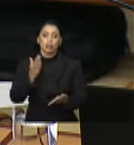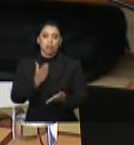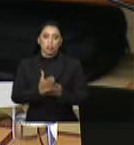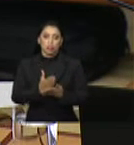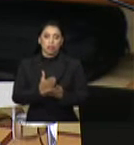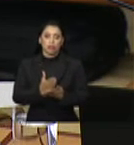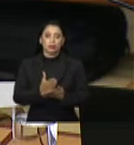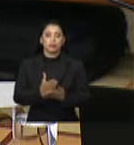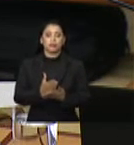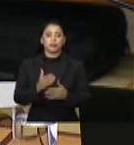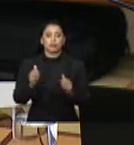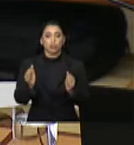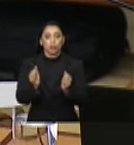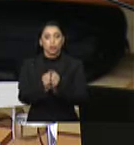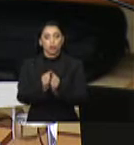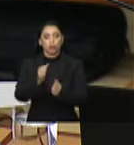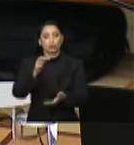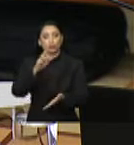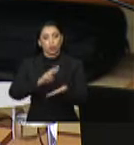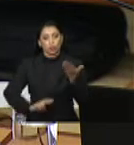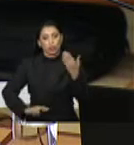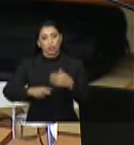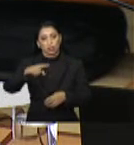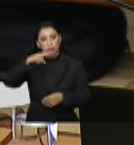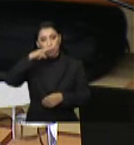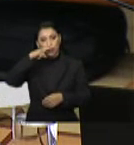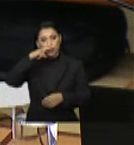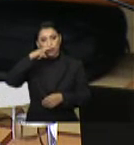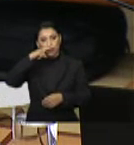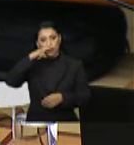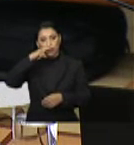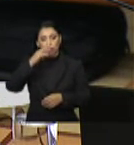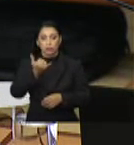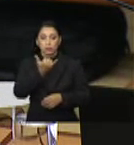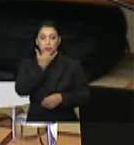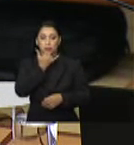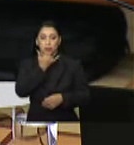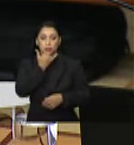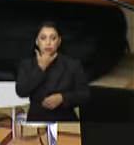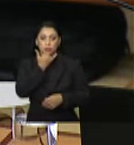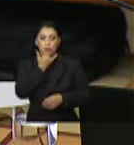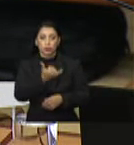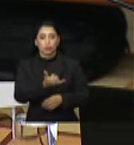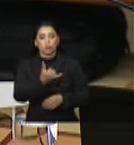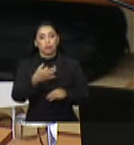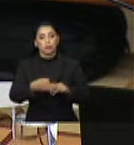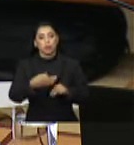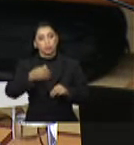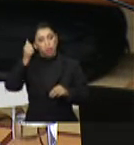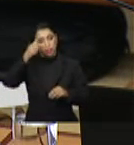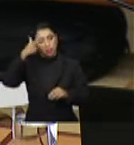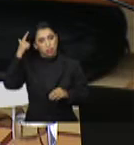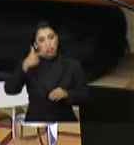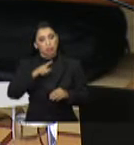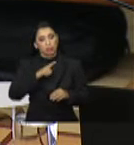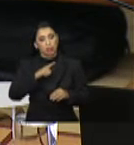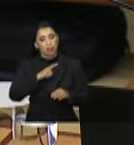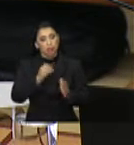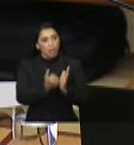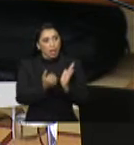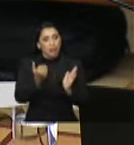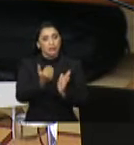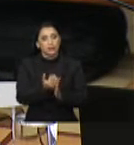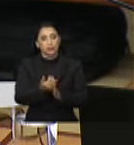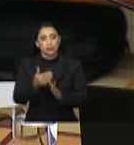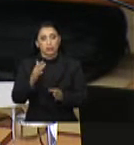sentido de acompanhar o voto do ministro relator com as gêmeas do Ministro Alexandre na parte em que ele avança porque na parte que